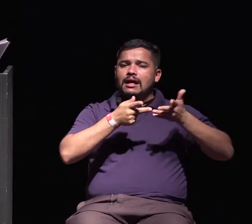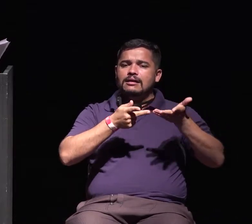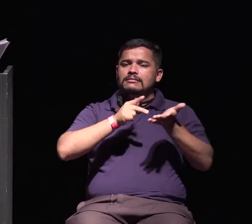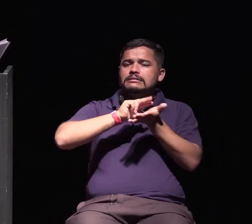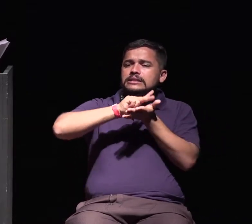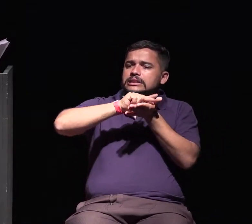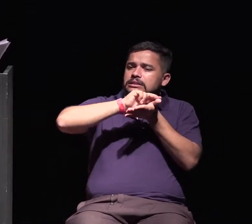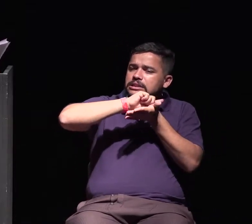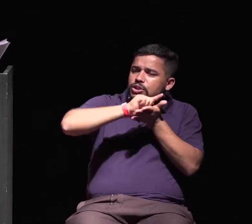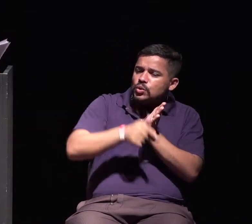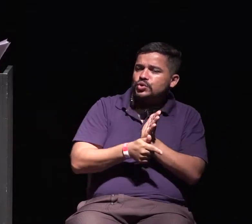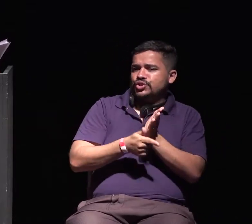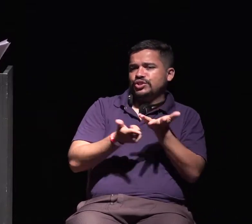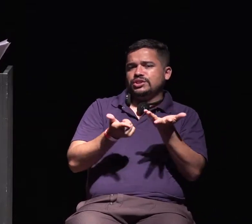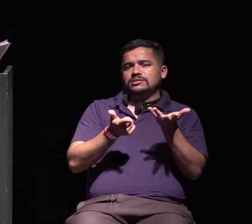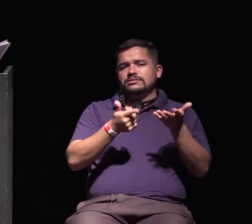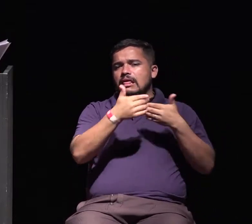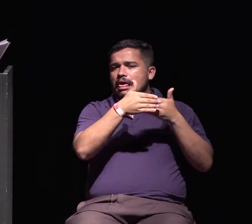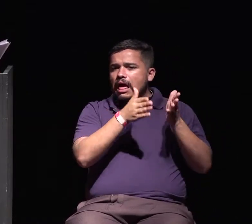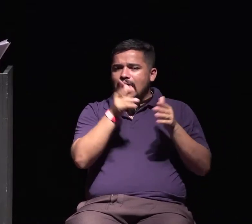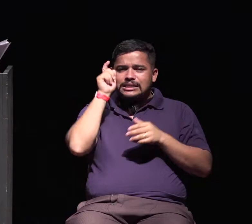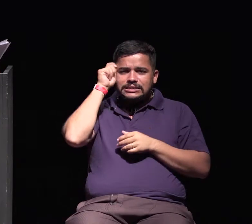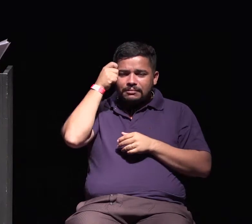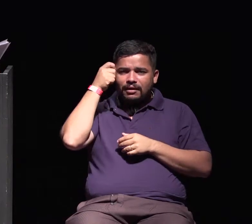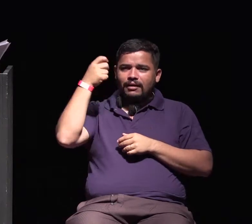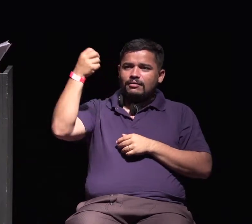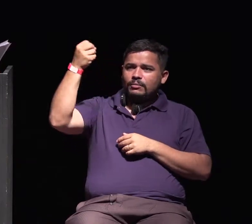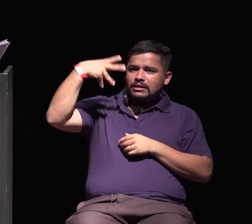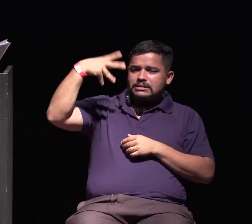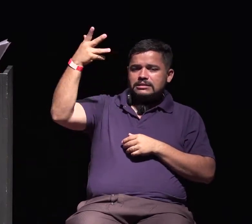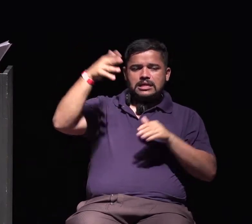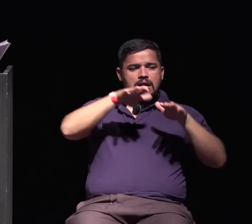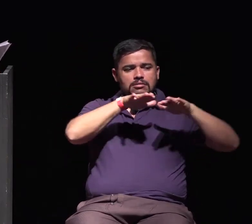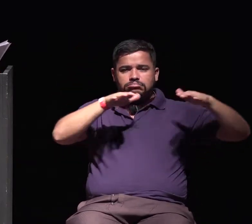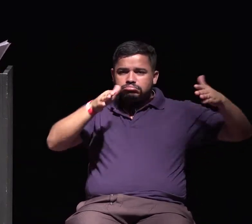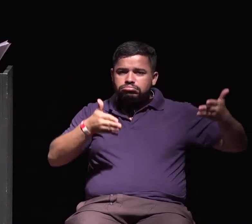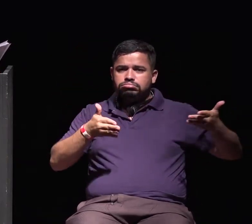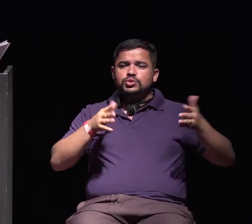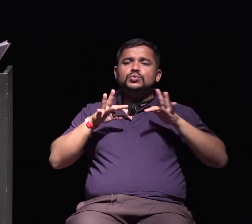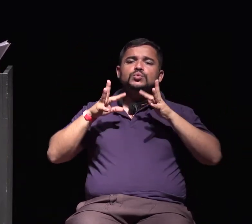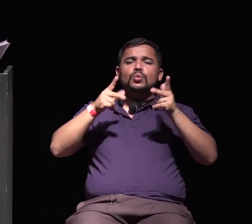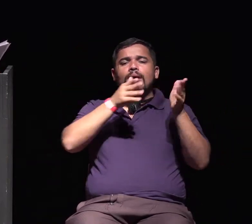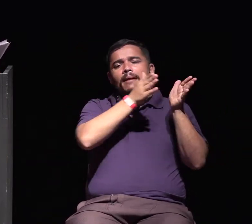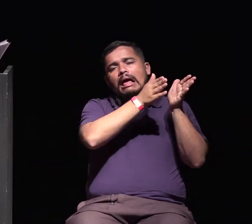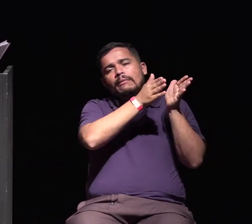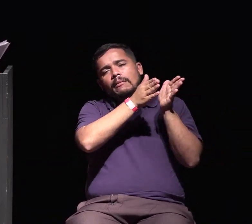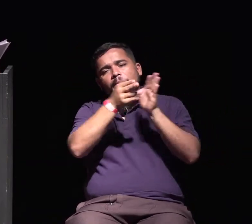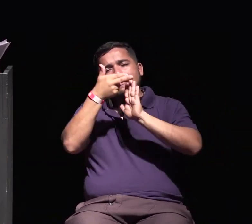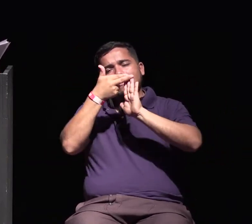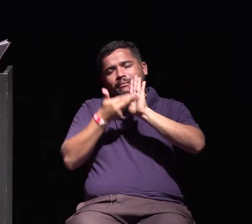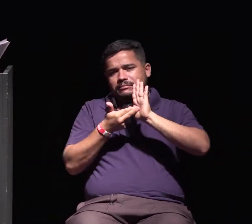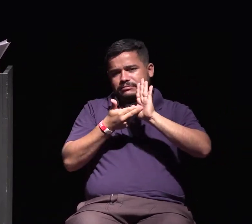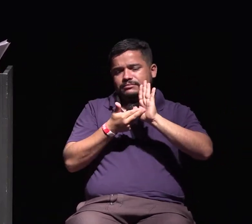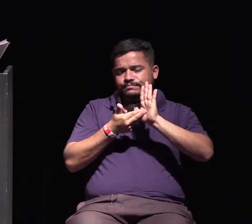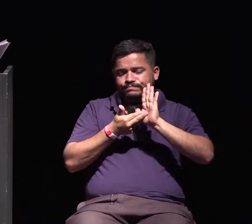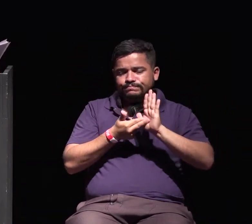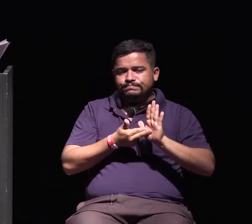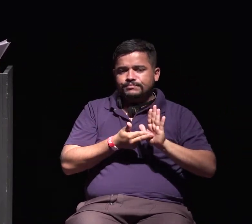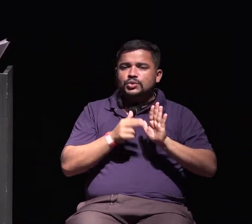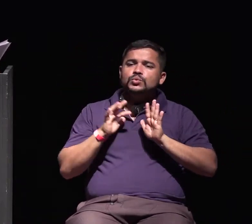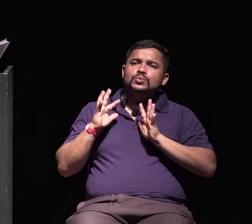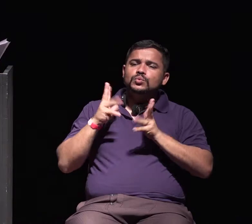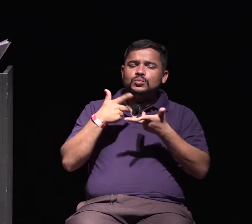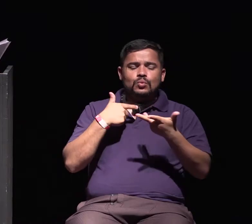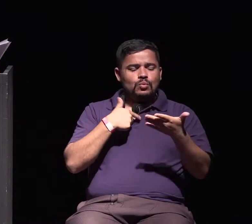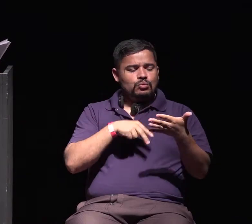caixa preta, representada pelo palco, pela iluminação, pelo cenário e pelos protocolos do espetáculo. E essas questões foram, para